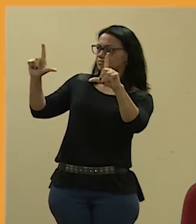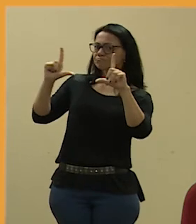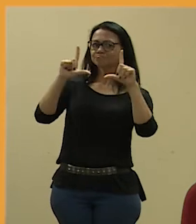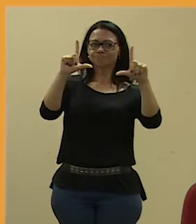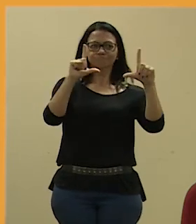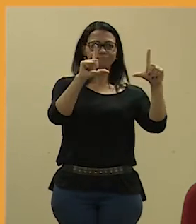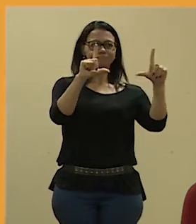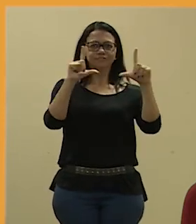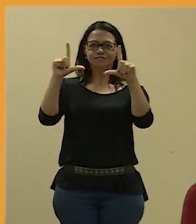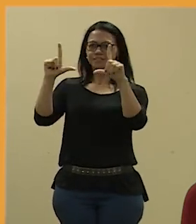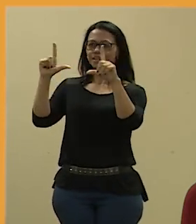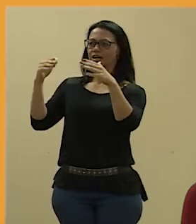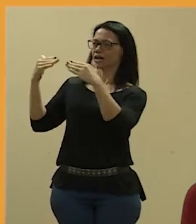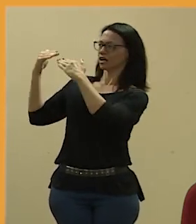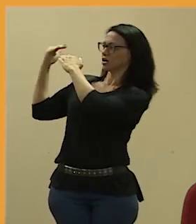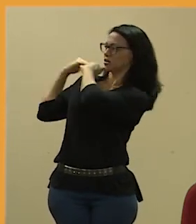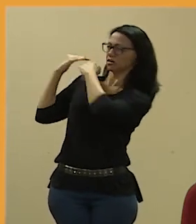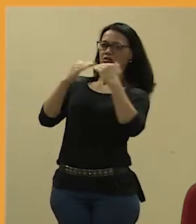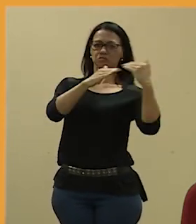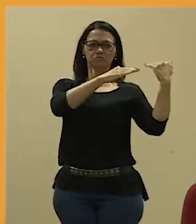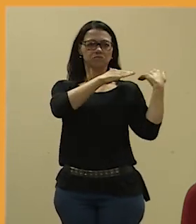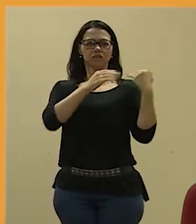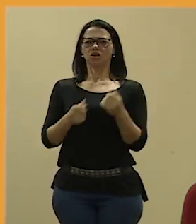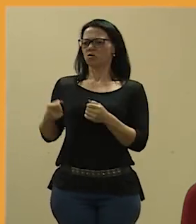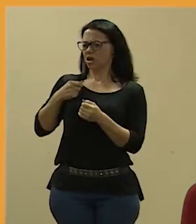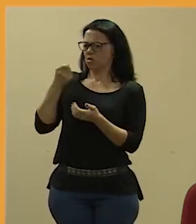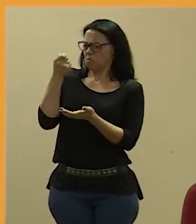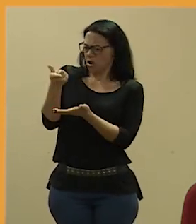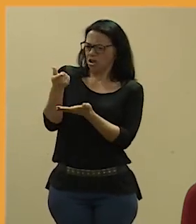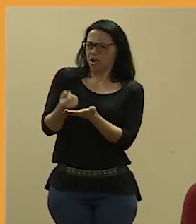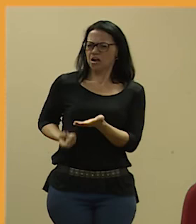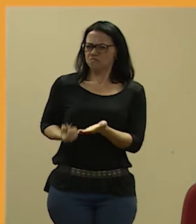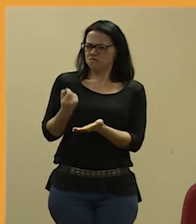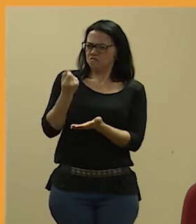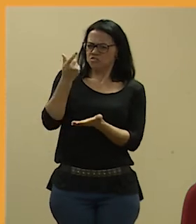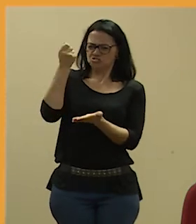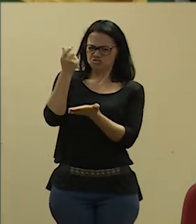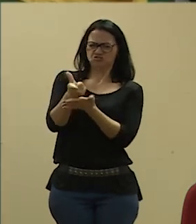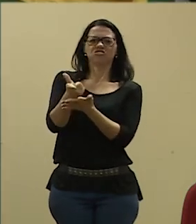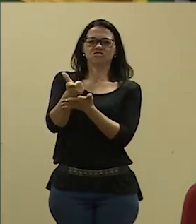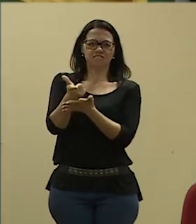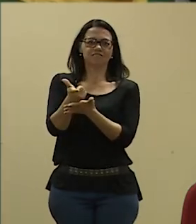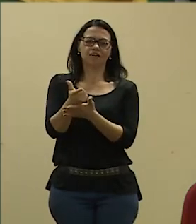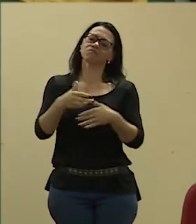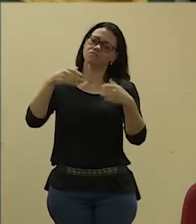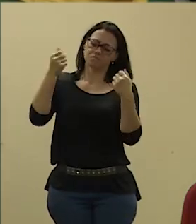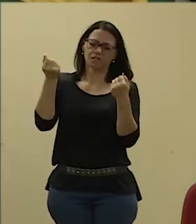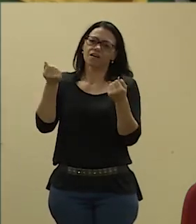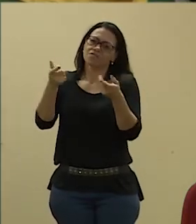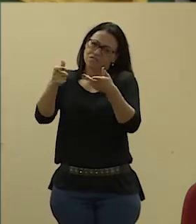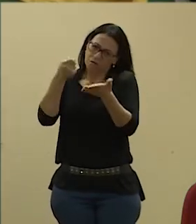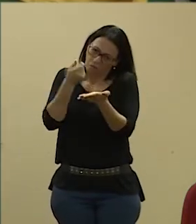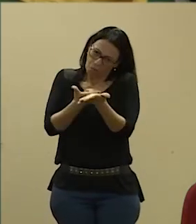pega uma decoração bacana né eu quero investir muito quero criar um negócio de vídeo aulas virtuais aí você compra um pano pra botar ali